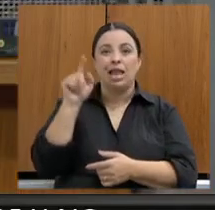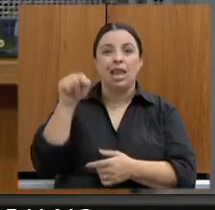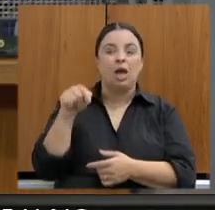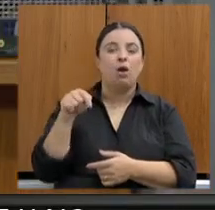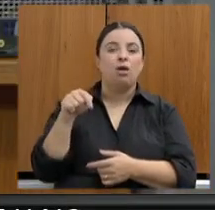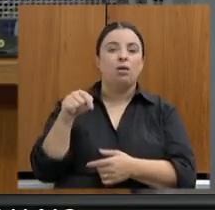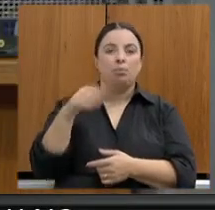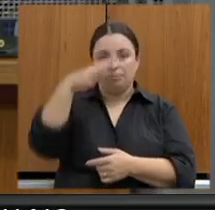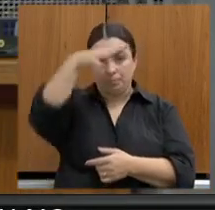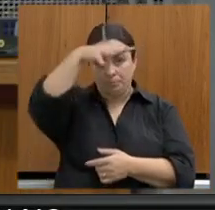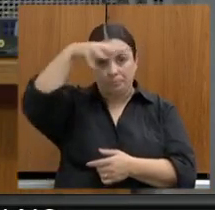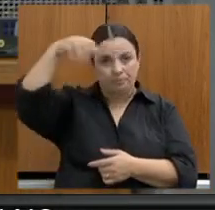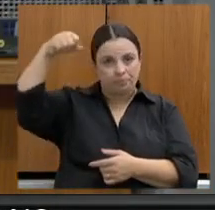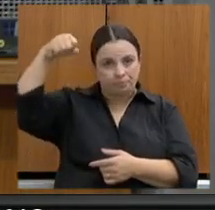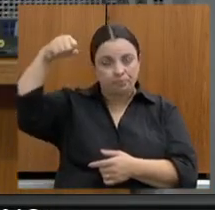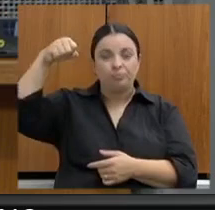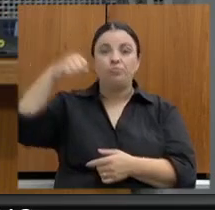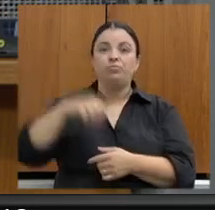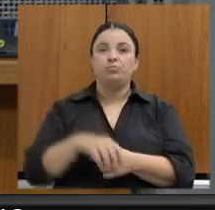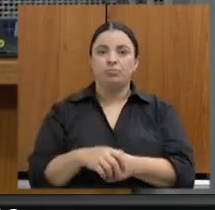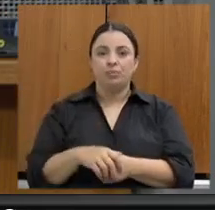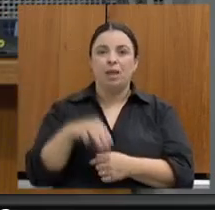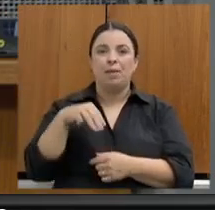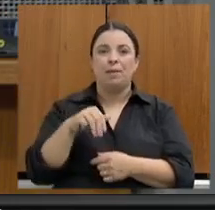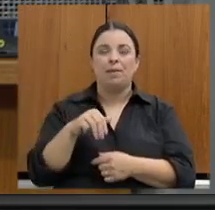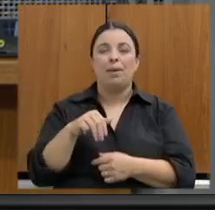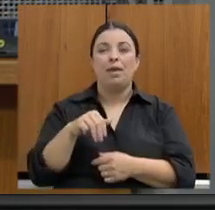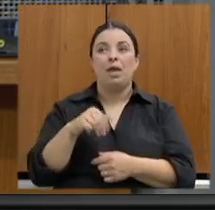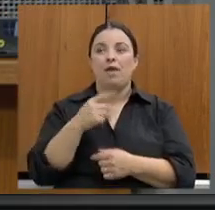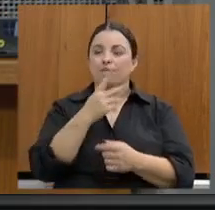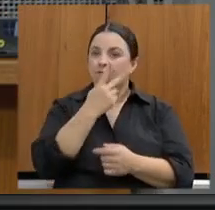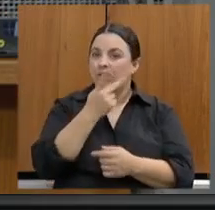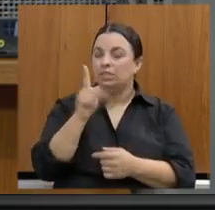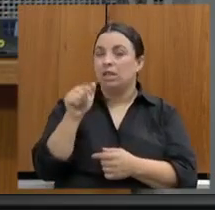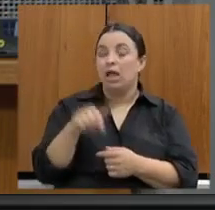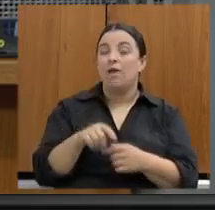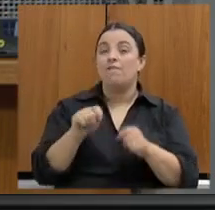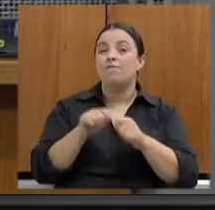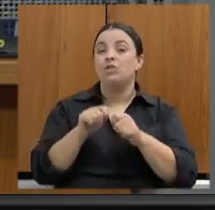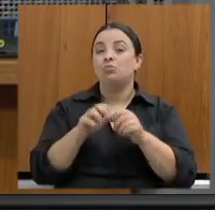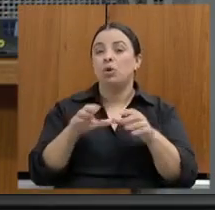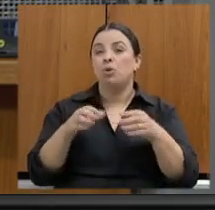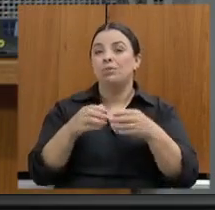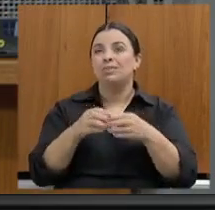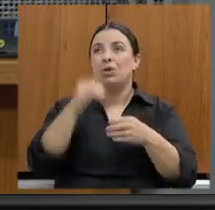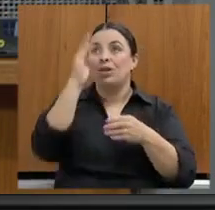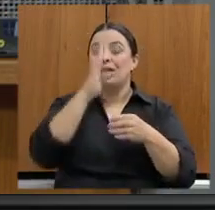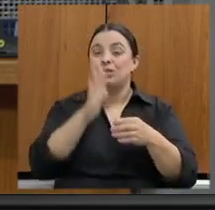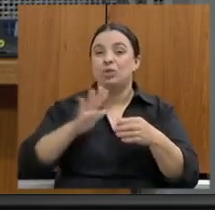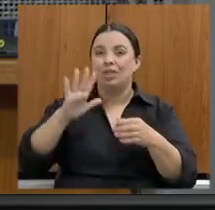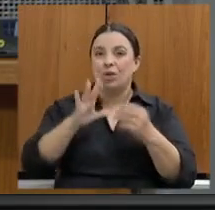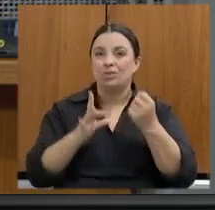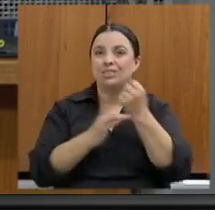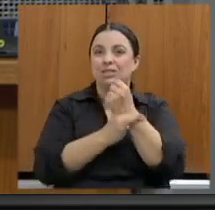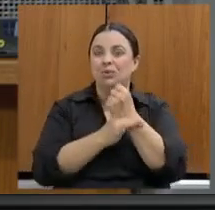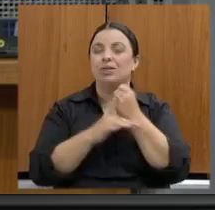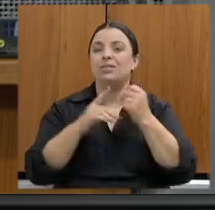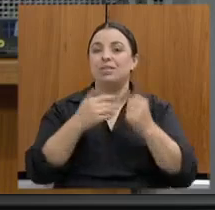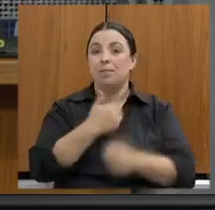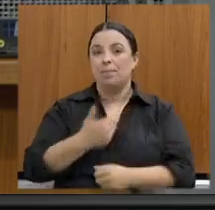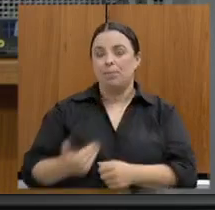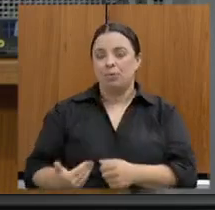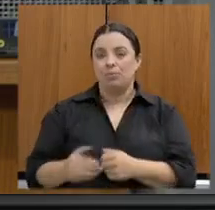Mato Grosso fizemos uma comissão nacional de segurança pública e nós fomos lá